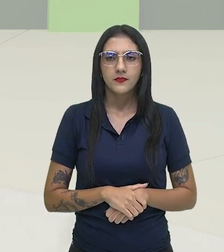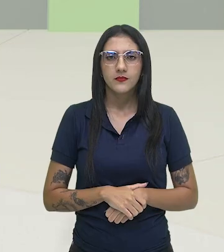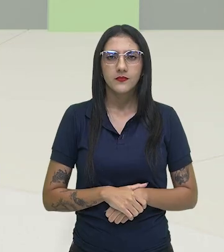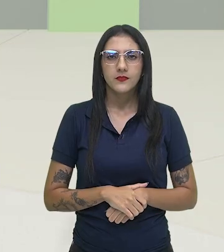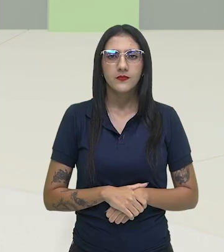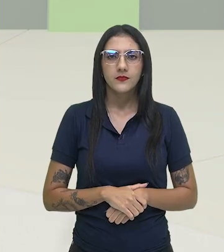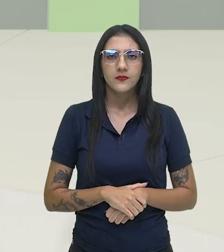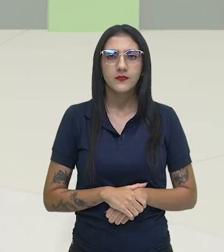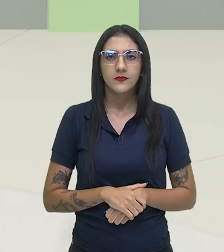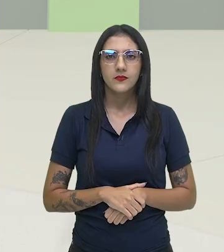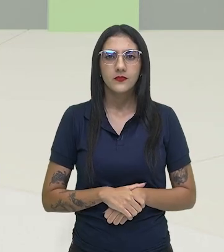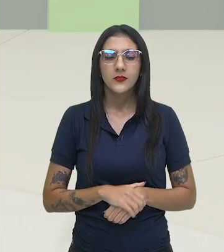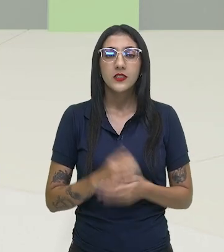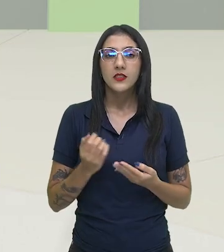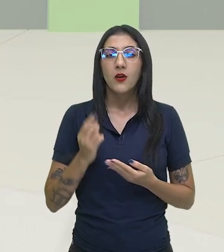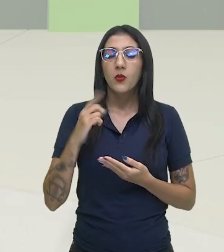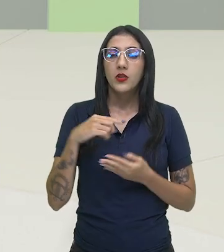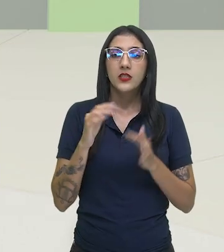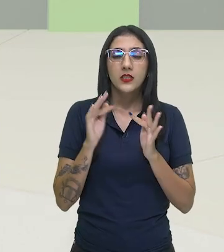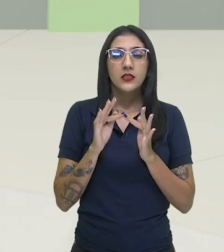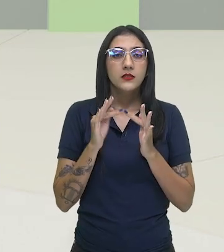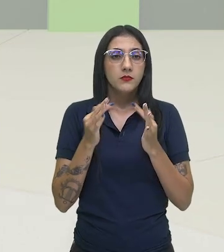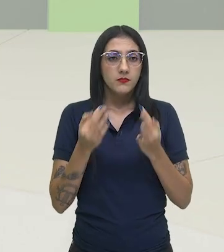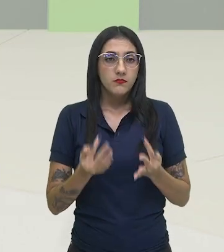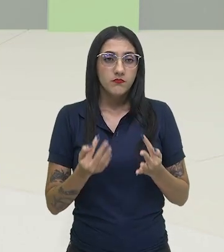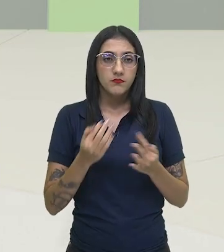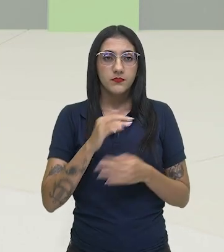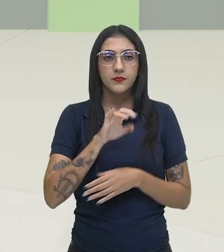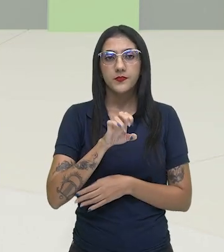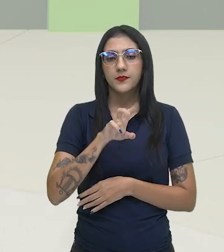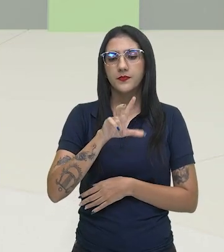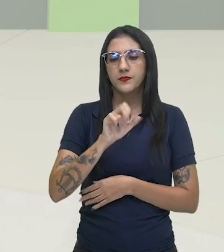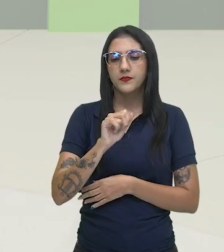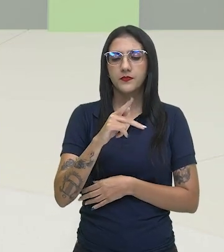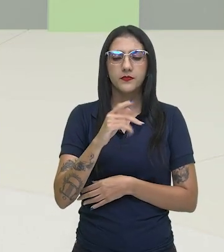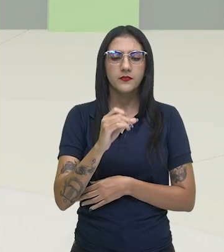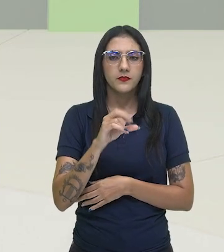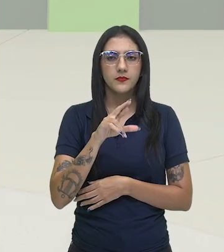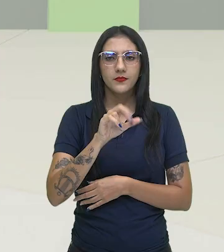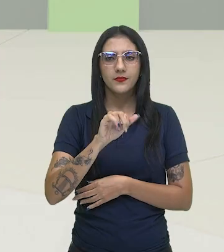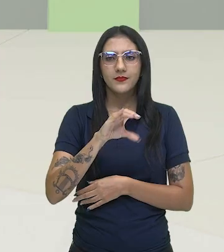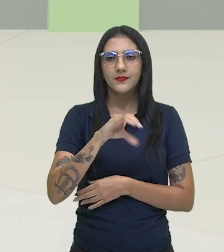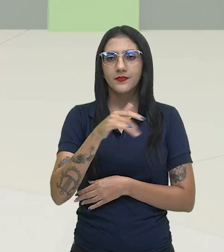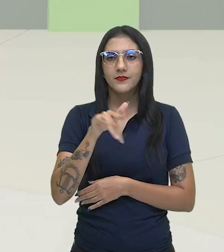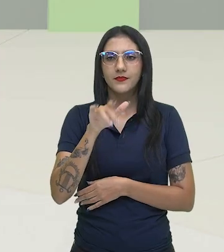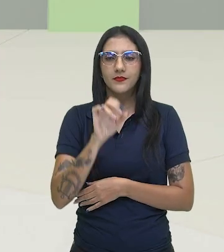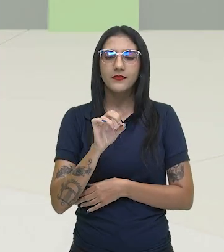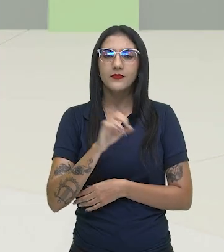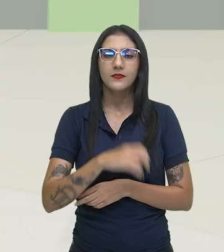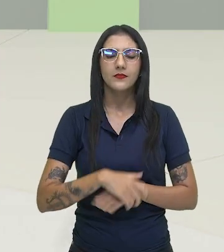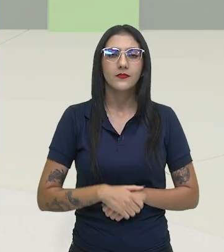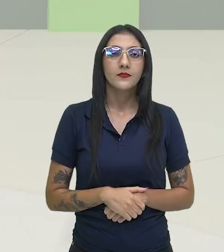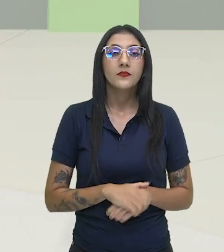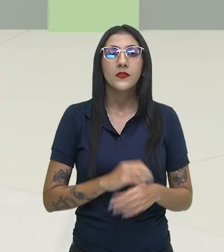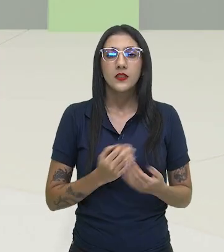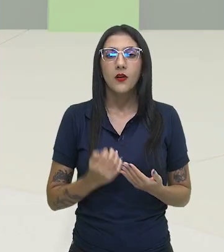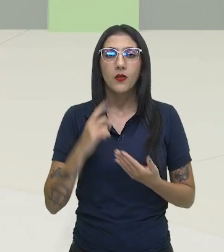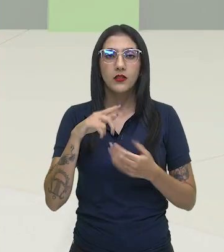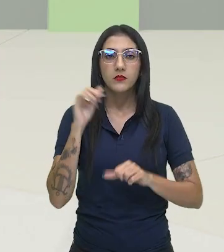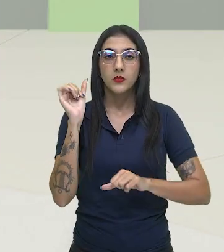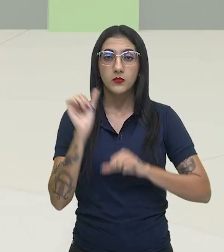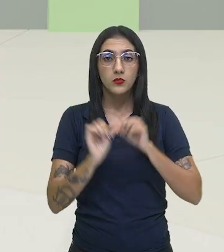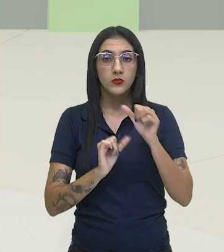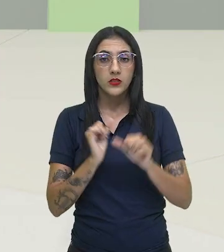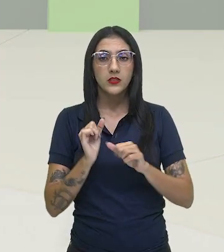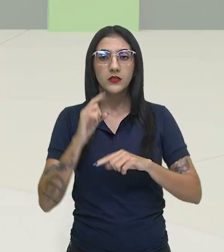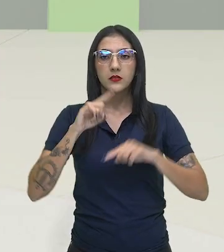um processo muito simples, que é chamado de evaporação. A evaporação, ela é uma mudança de